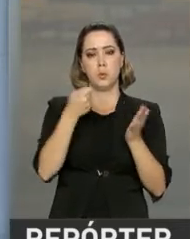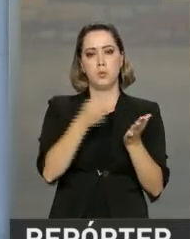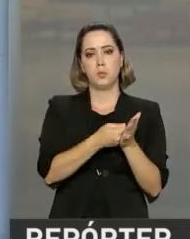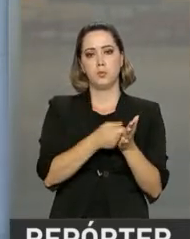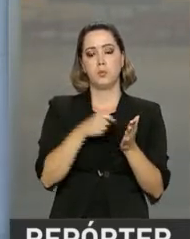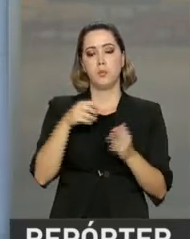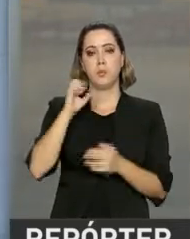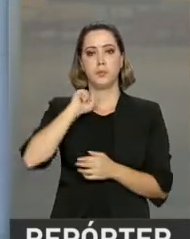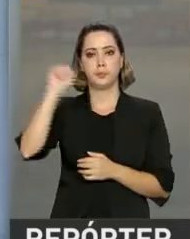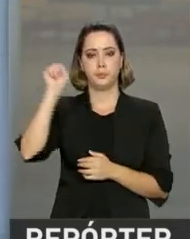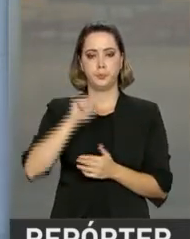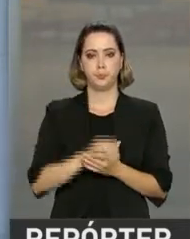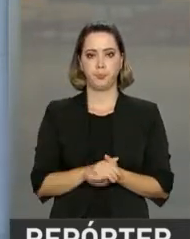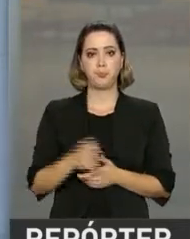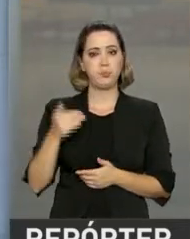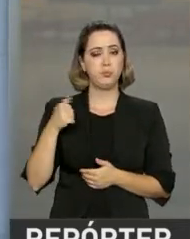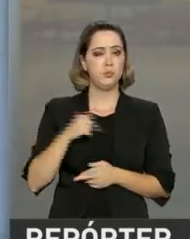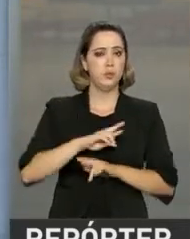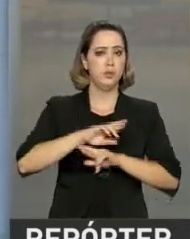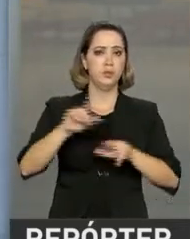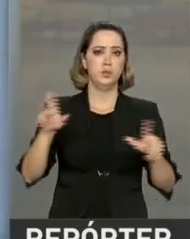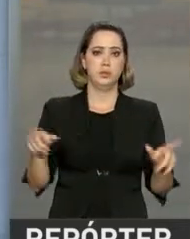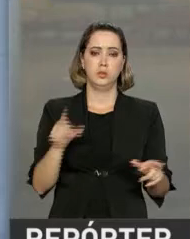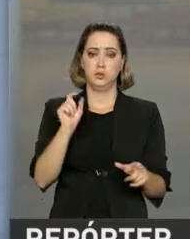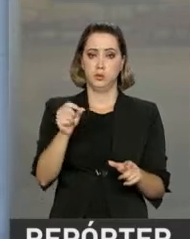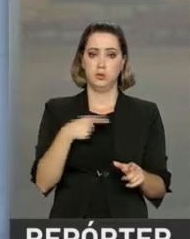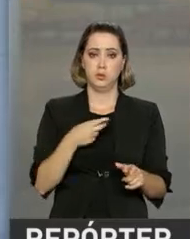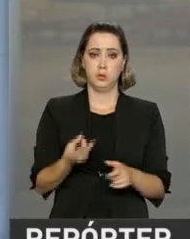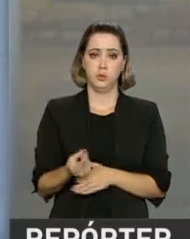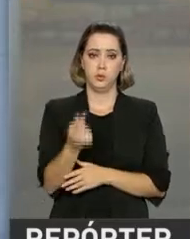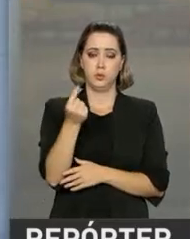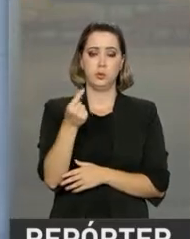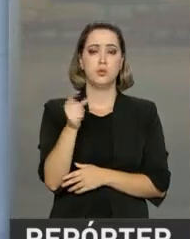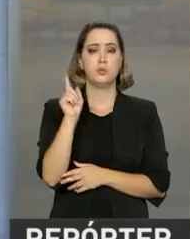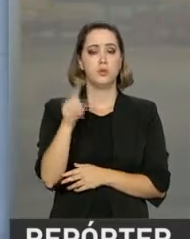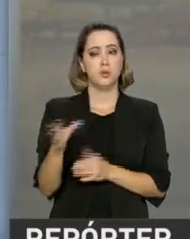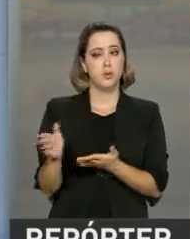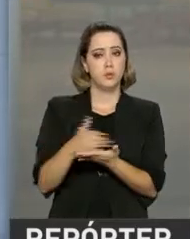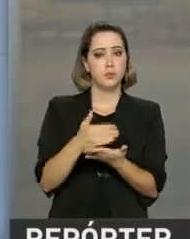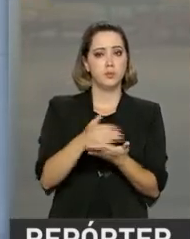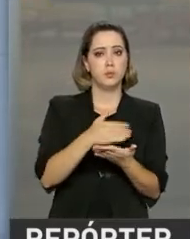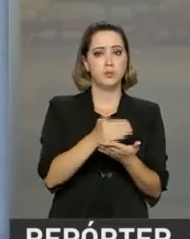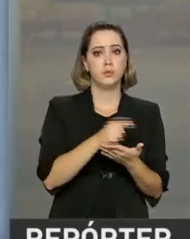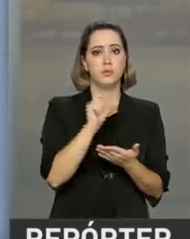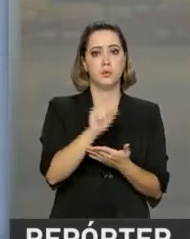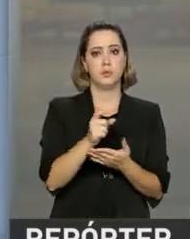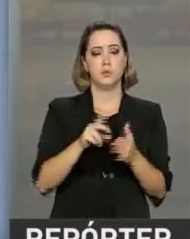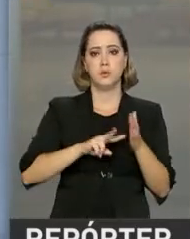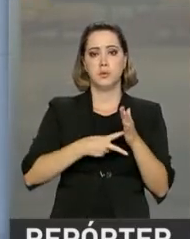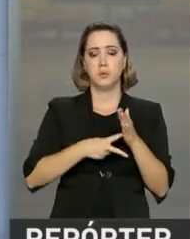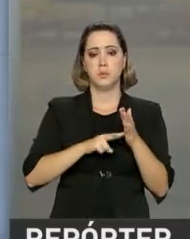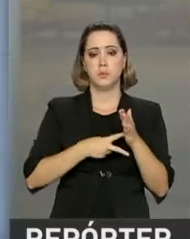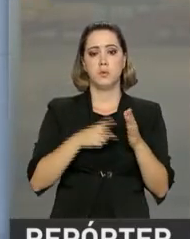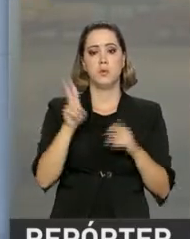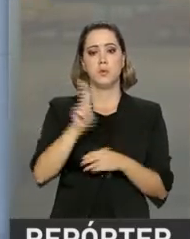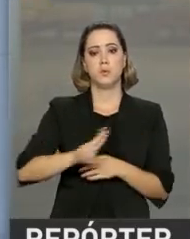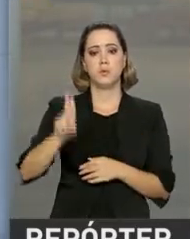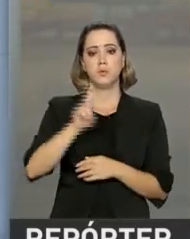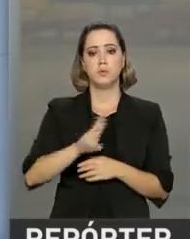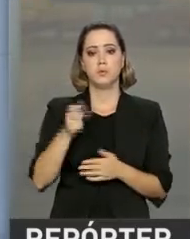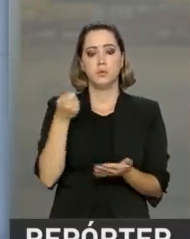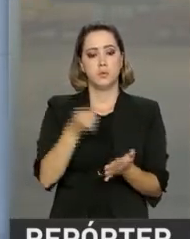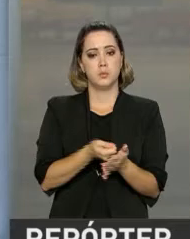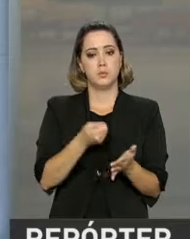entregue em abril. A maior parte dos recursos recolhidos dos trabalhadores vai para os sindicatos, que usam esse dinheiro